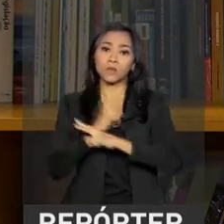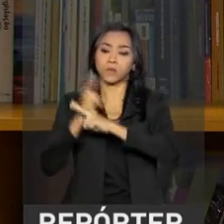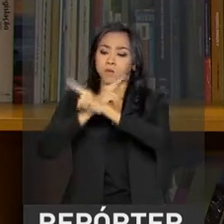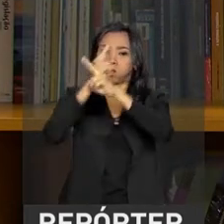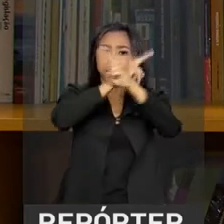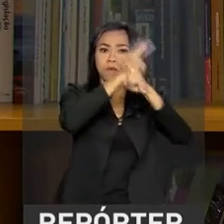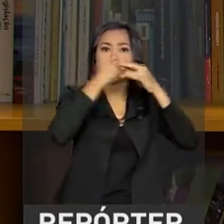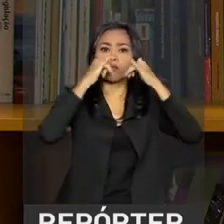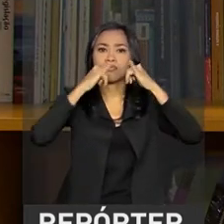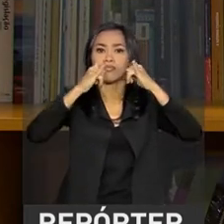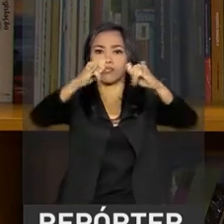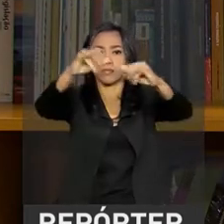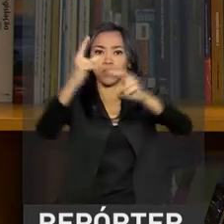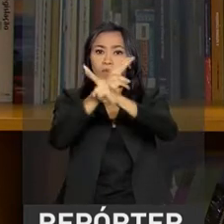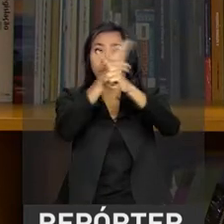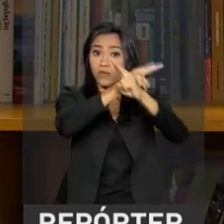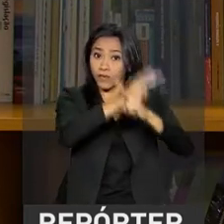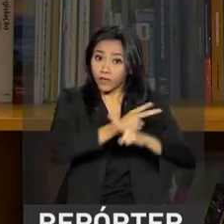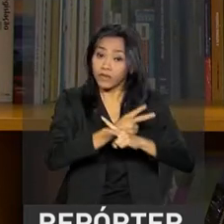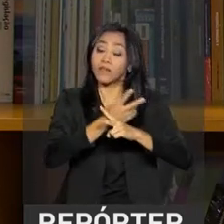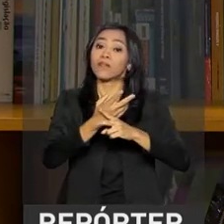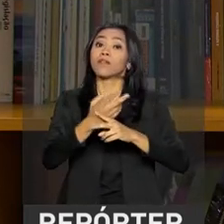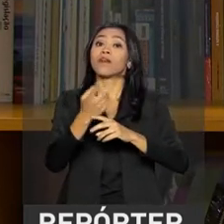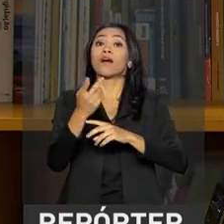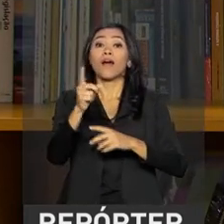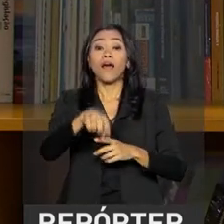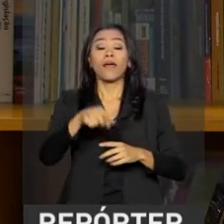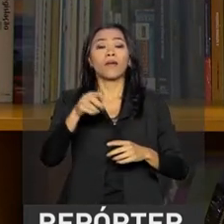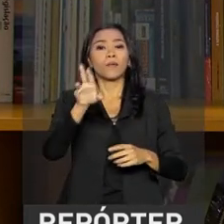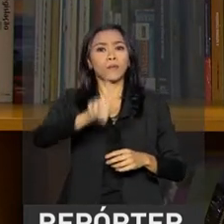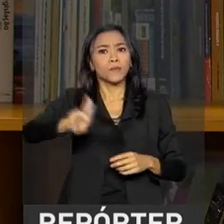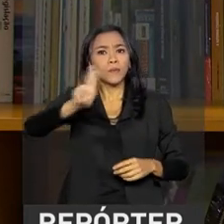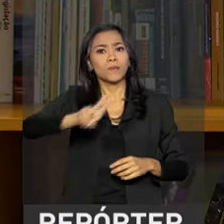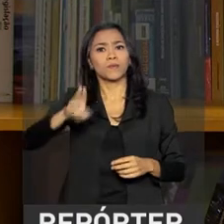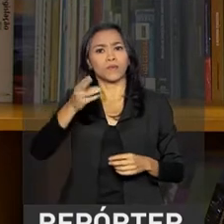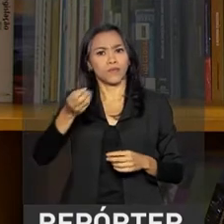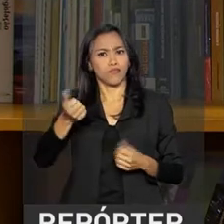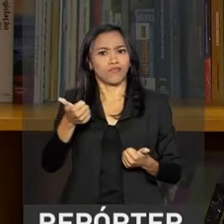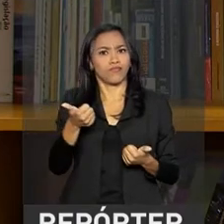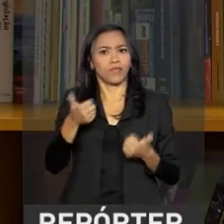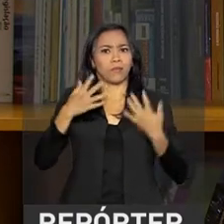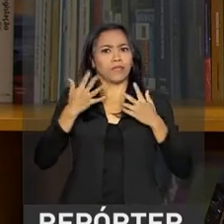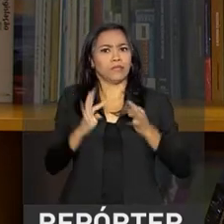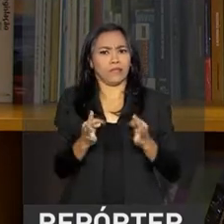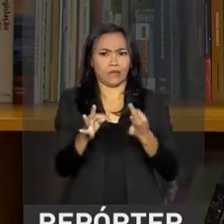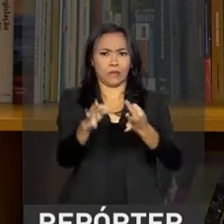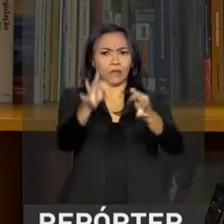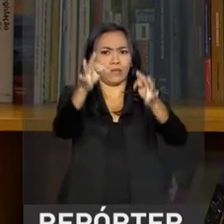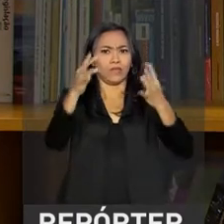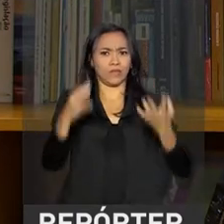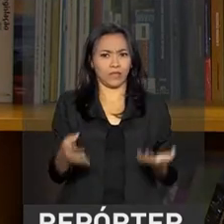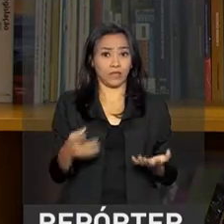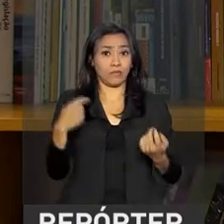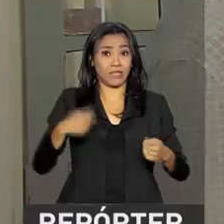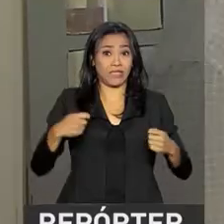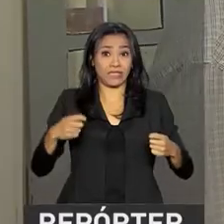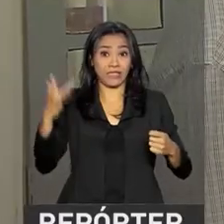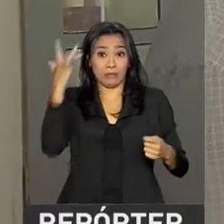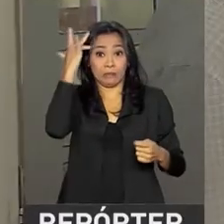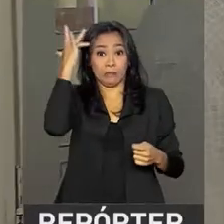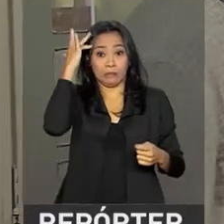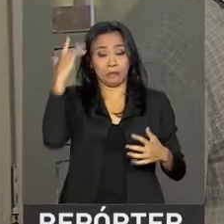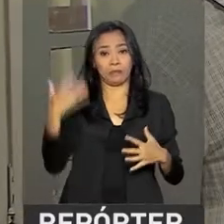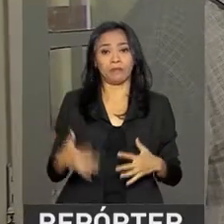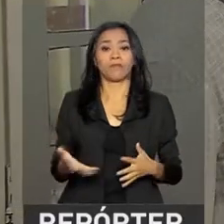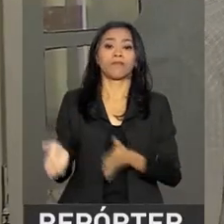ela talvez hoje está a tecnologia mais difundido e mais assimilados para fazer gerações de um forte um pouco maior quase